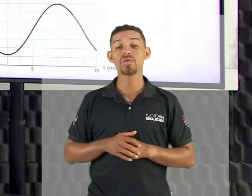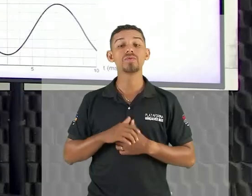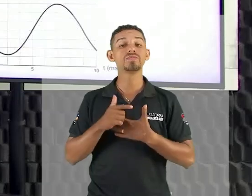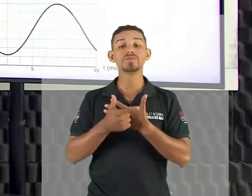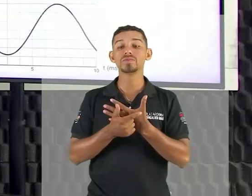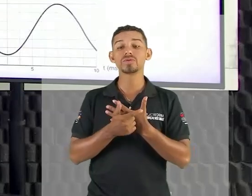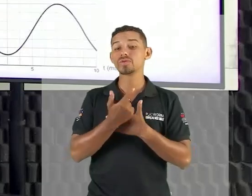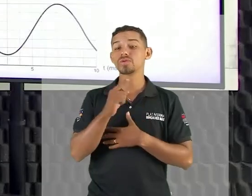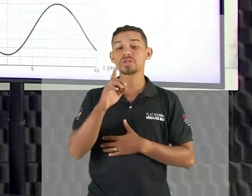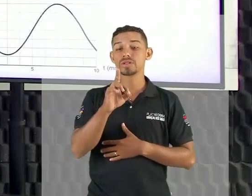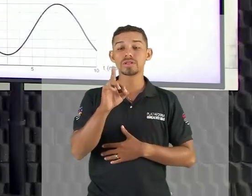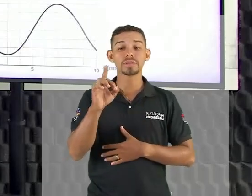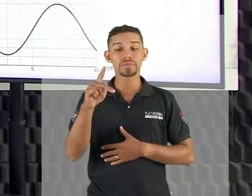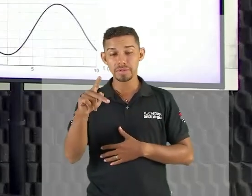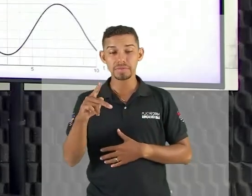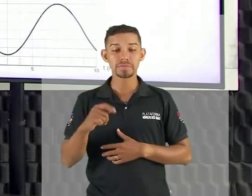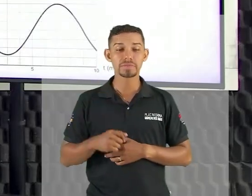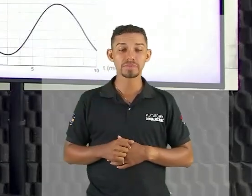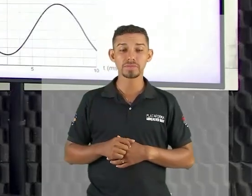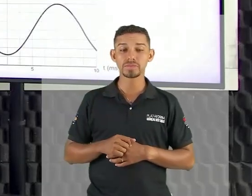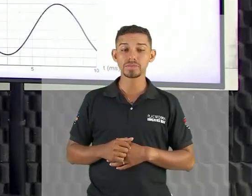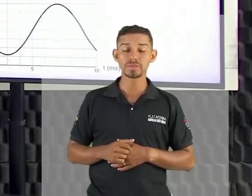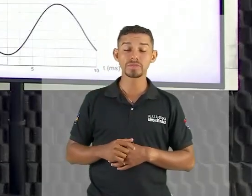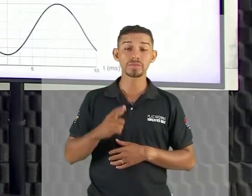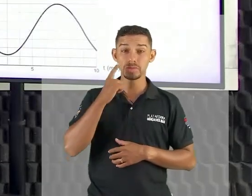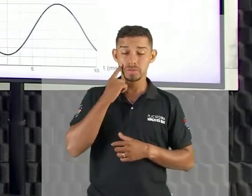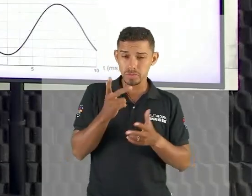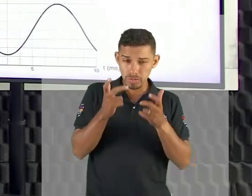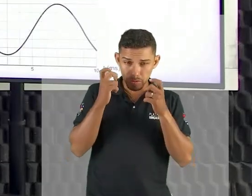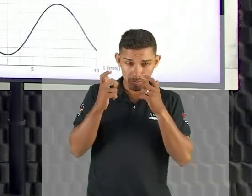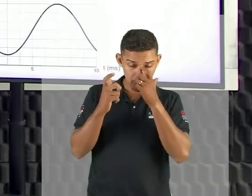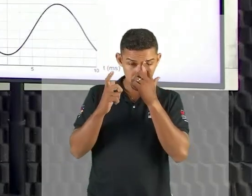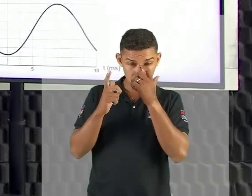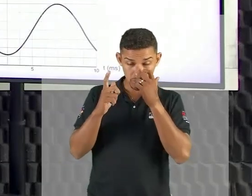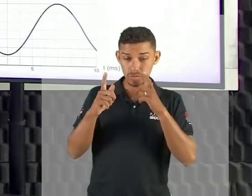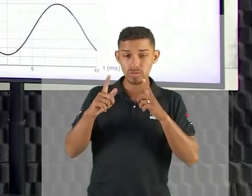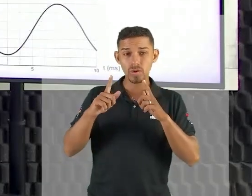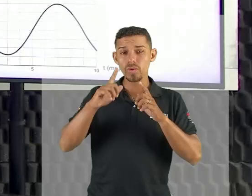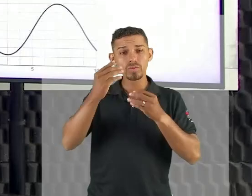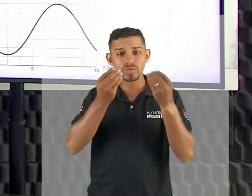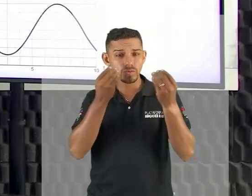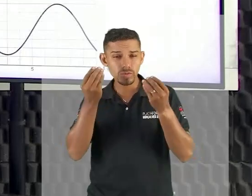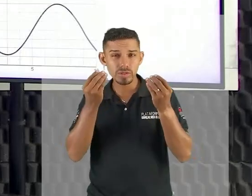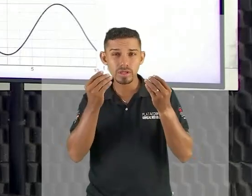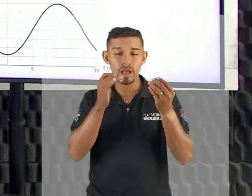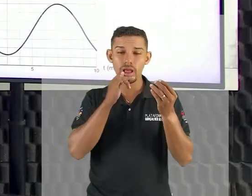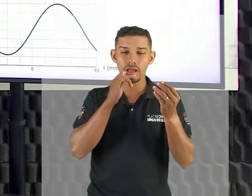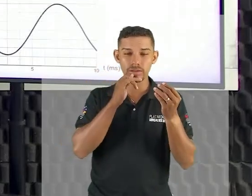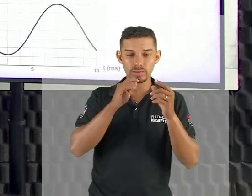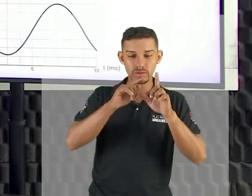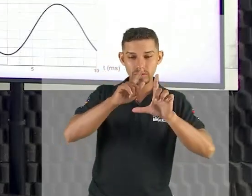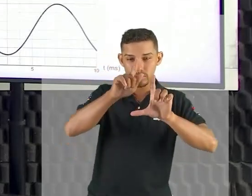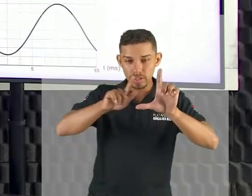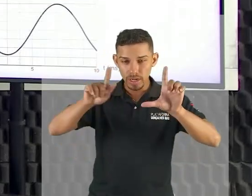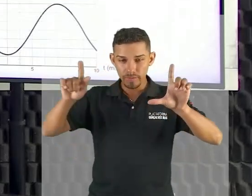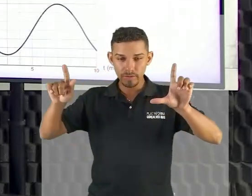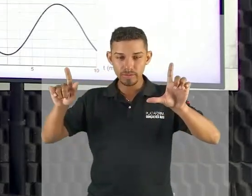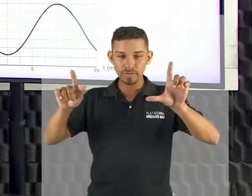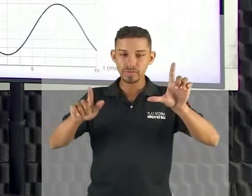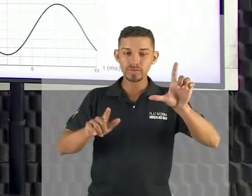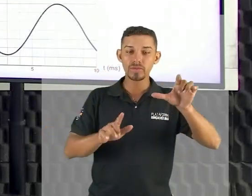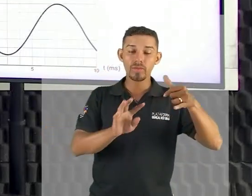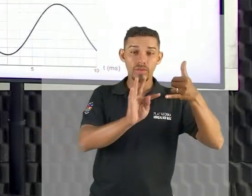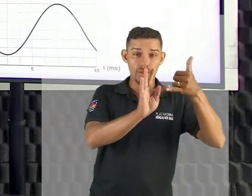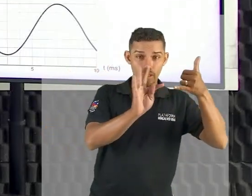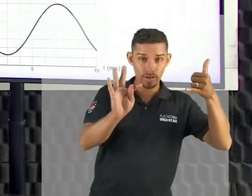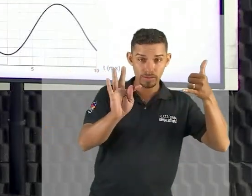outra ddp a leitura do sinal é feita em uma tela so a forma de um gráfico tensão versus tempo então tá aqui o gráfico tensão